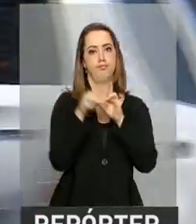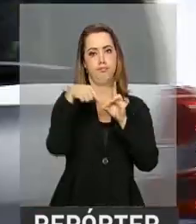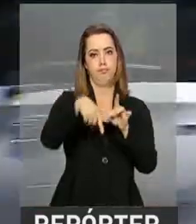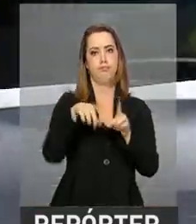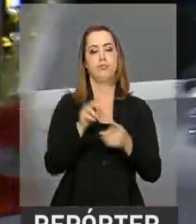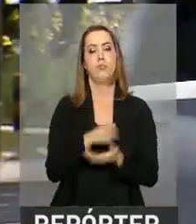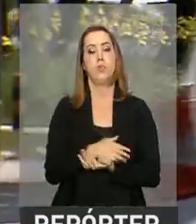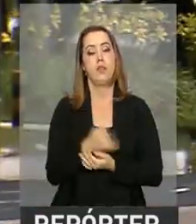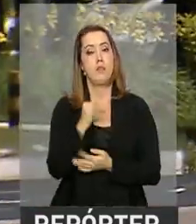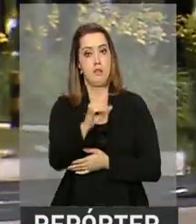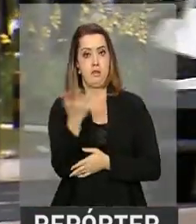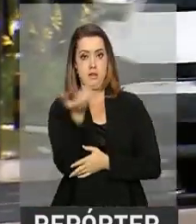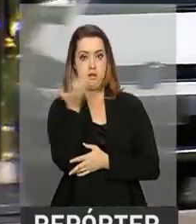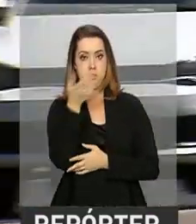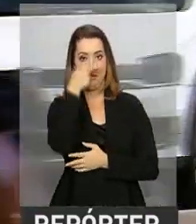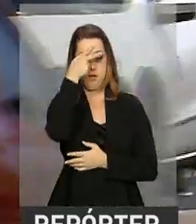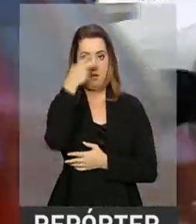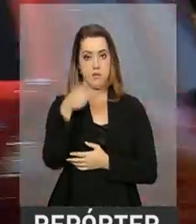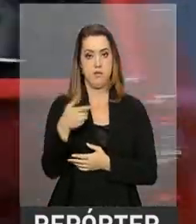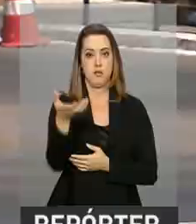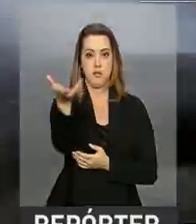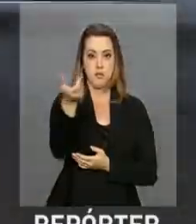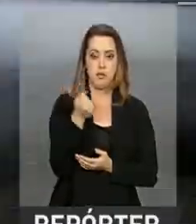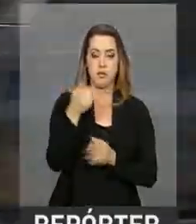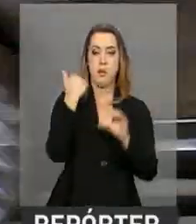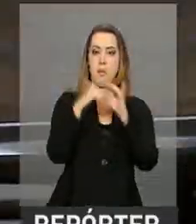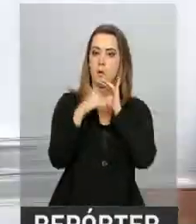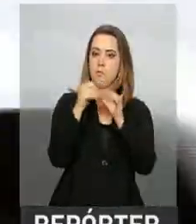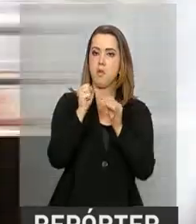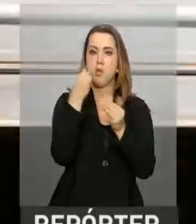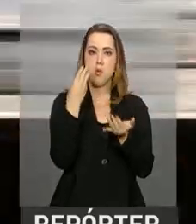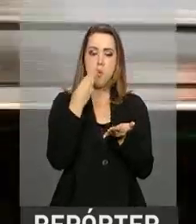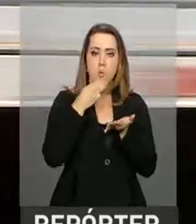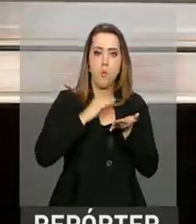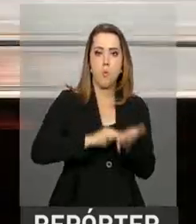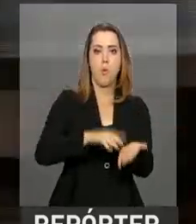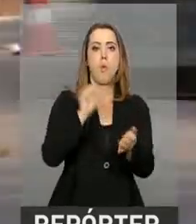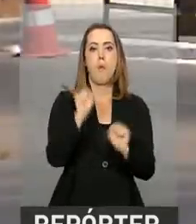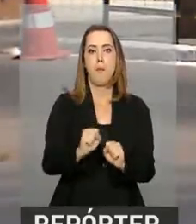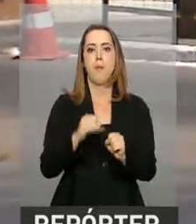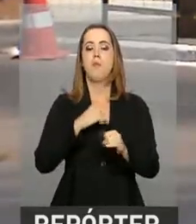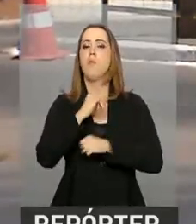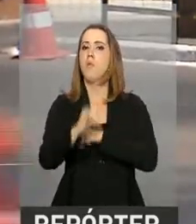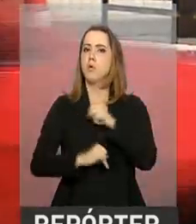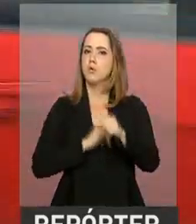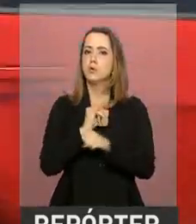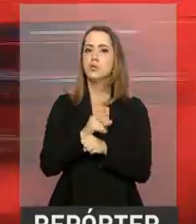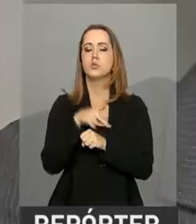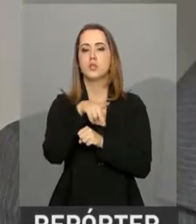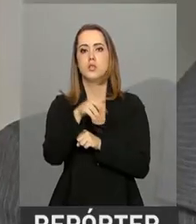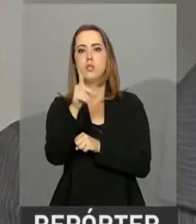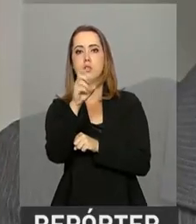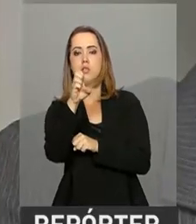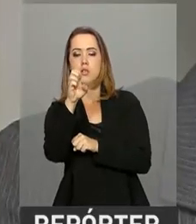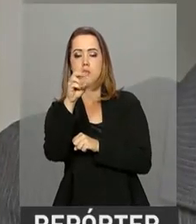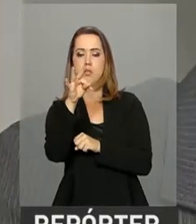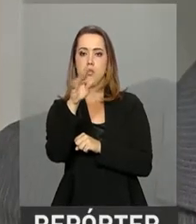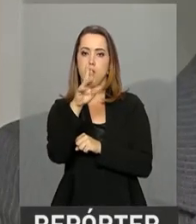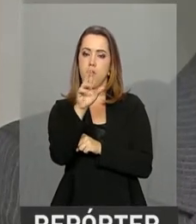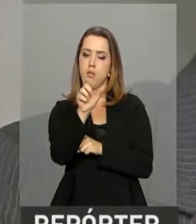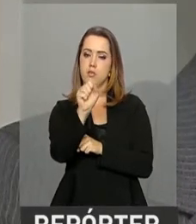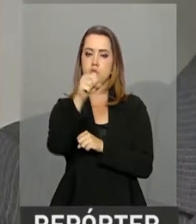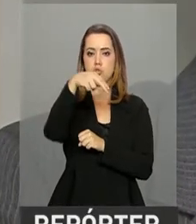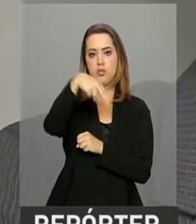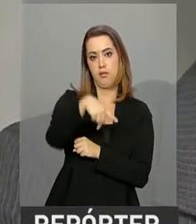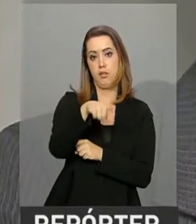quem quiser receber as notificações pelos meios eletrônicos vai poder fazer essa opção pelo site do detr do seu estado o objetivo é